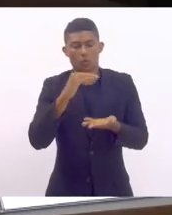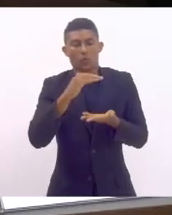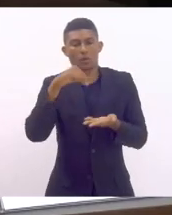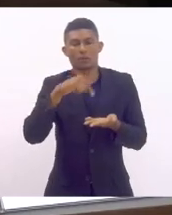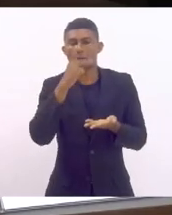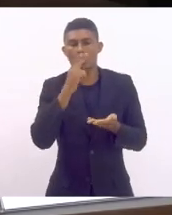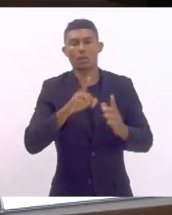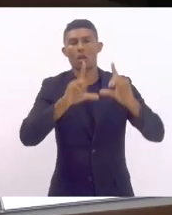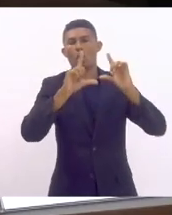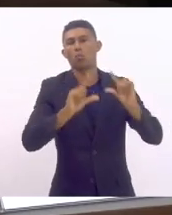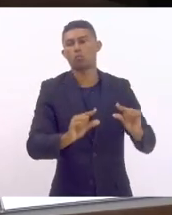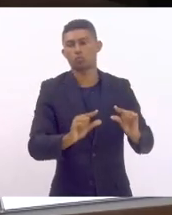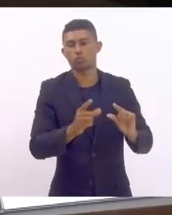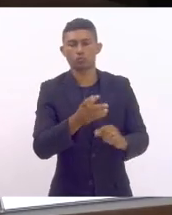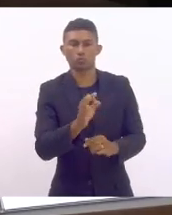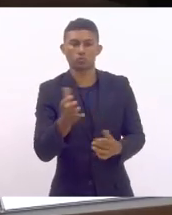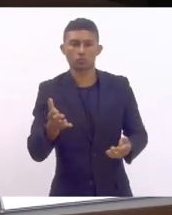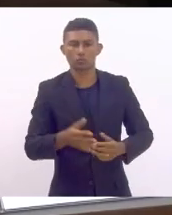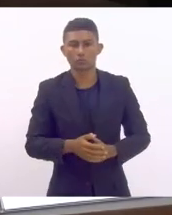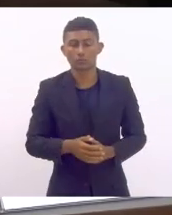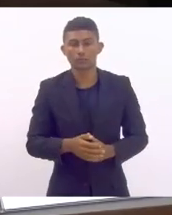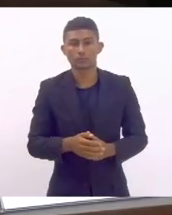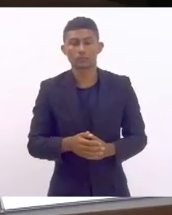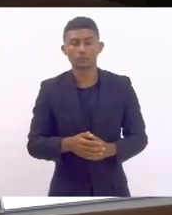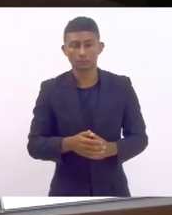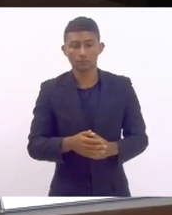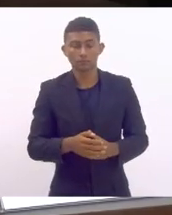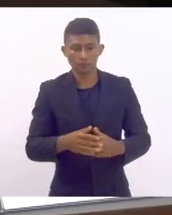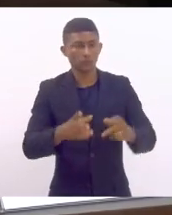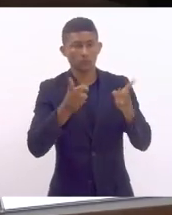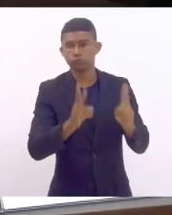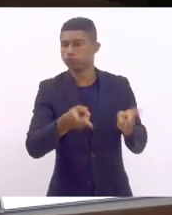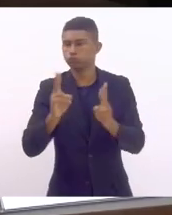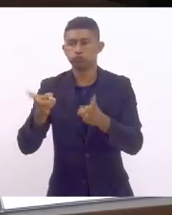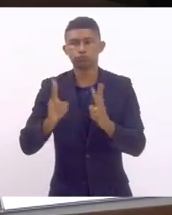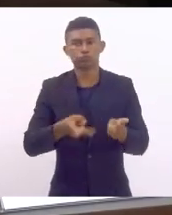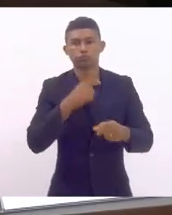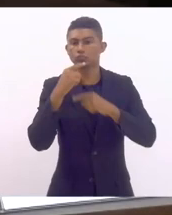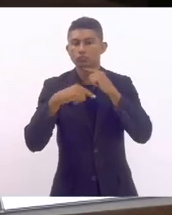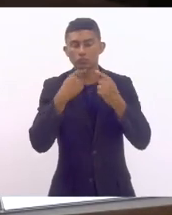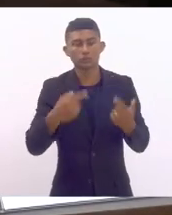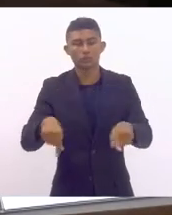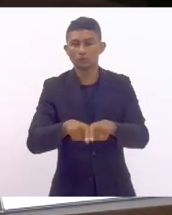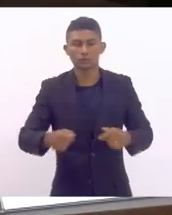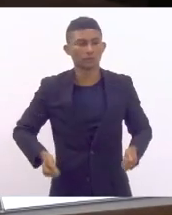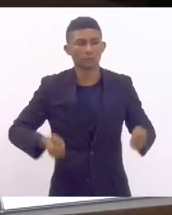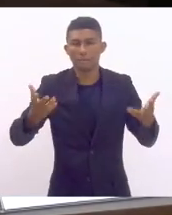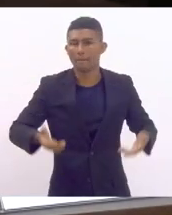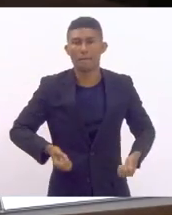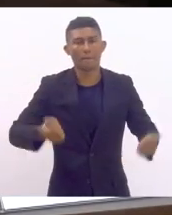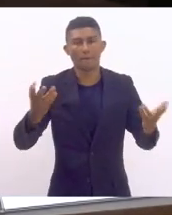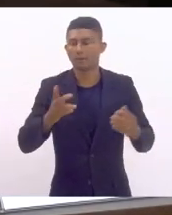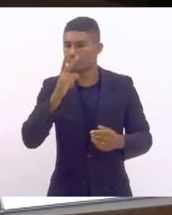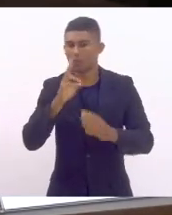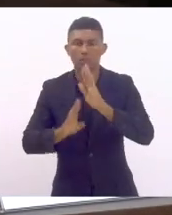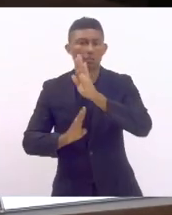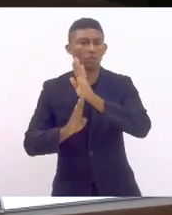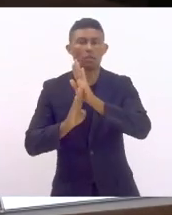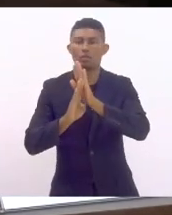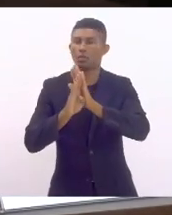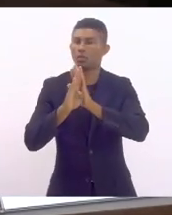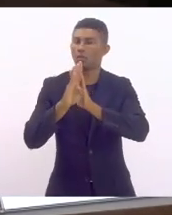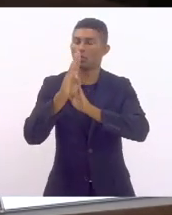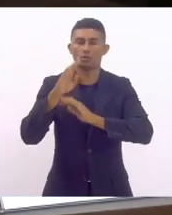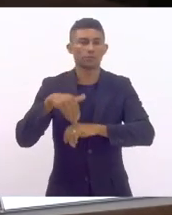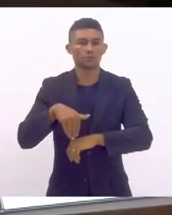nem em termos nominais ele tem se mantido e as nossas despesas tem um crescimento muito